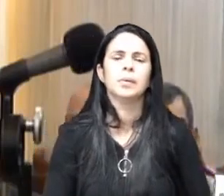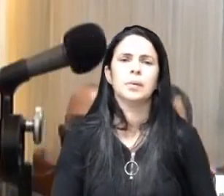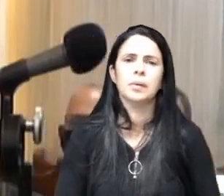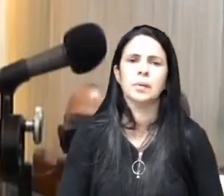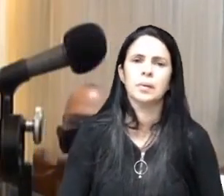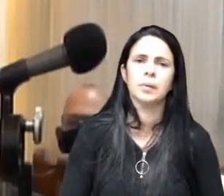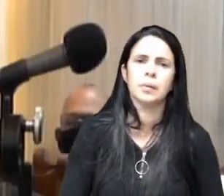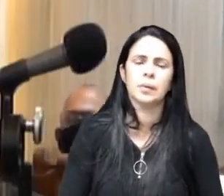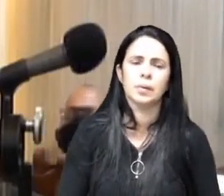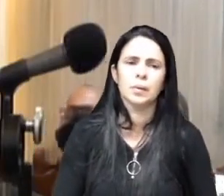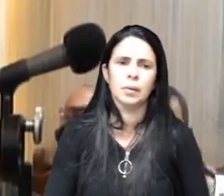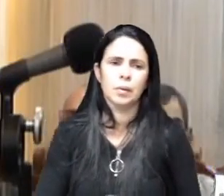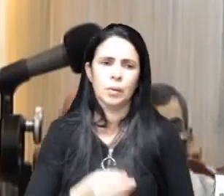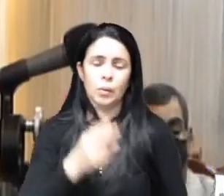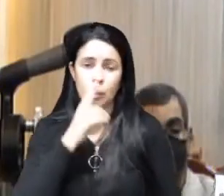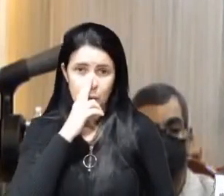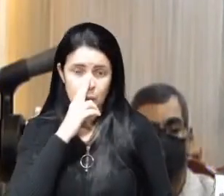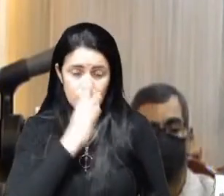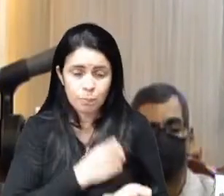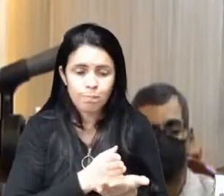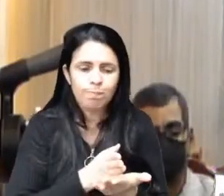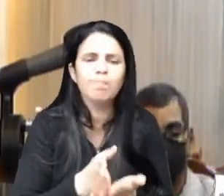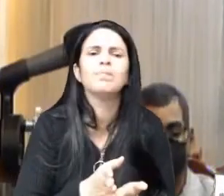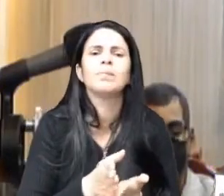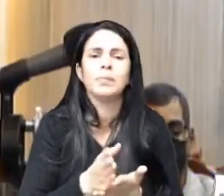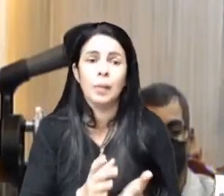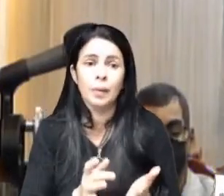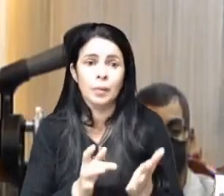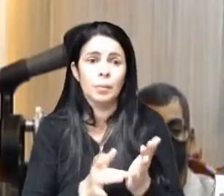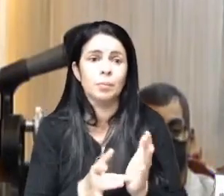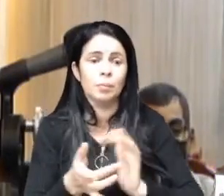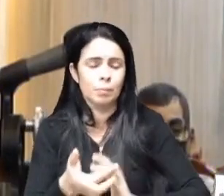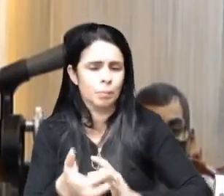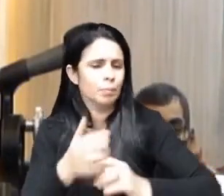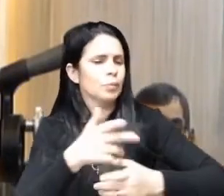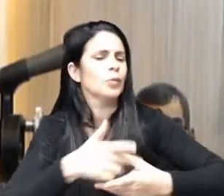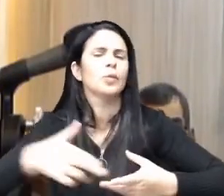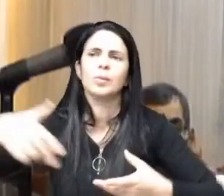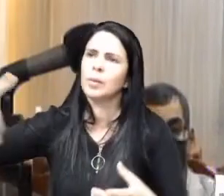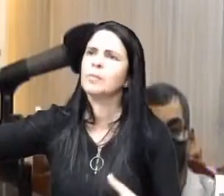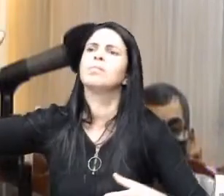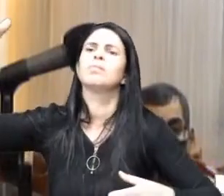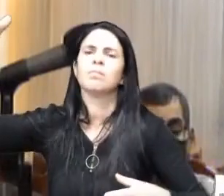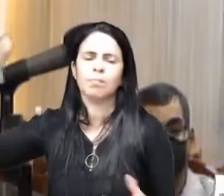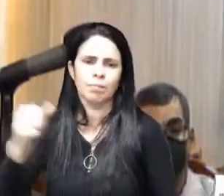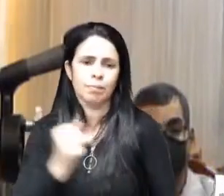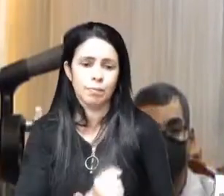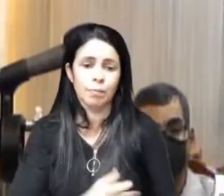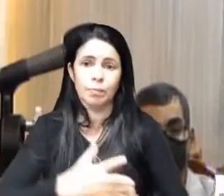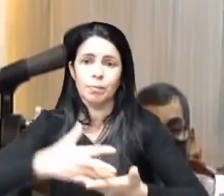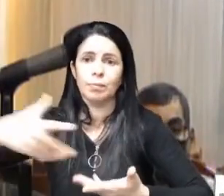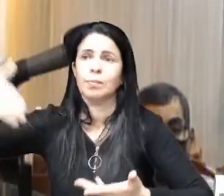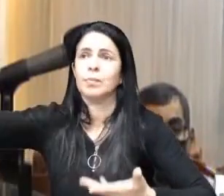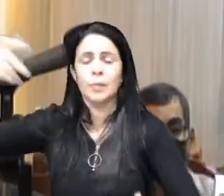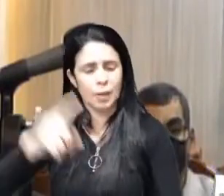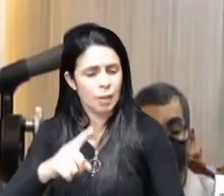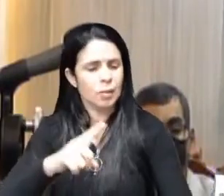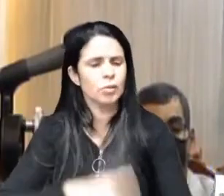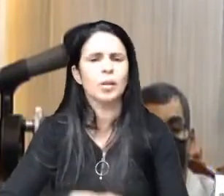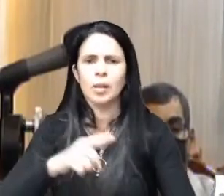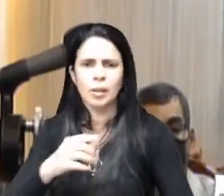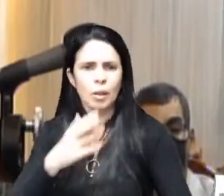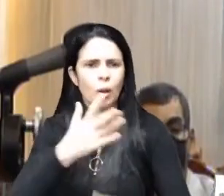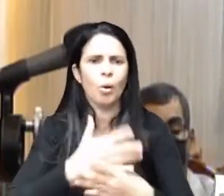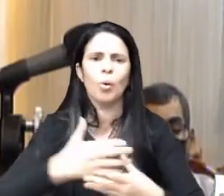da colheita. Está chegando a hora da colheita. Está chegando a hora da colheita. Está